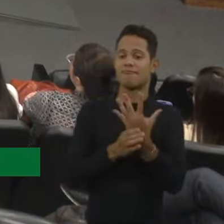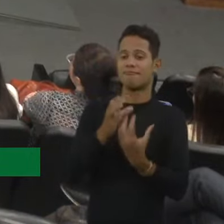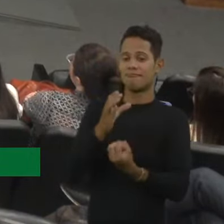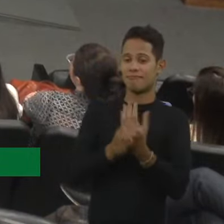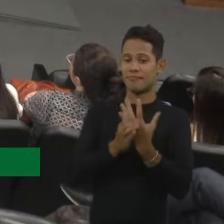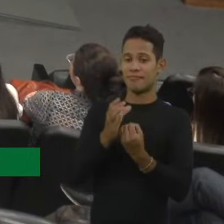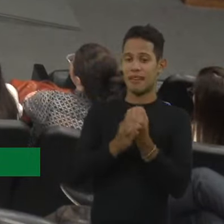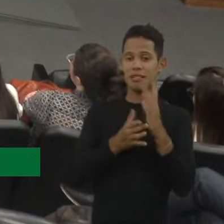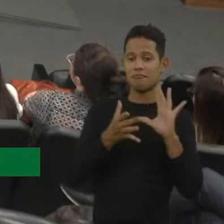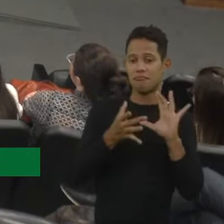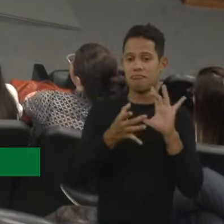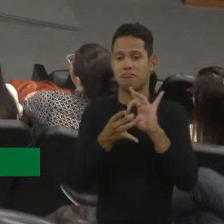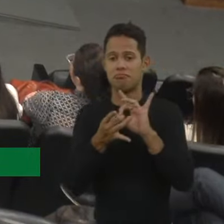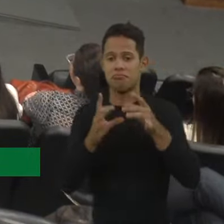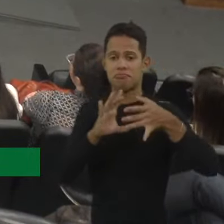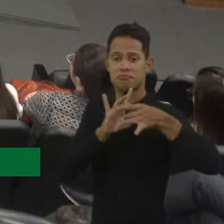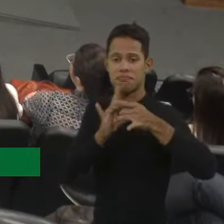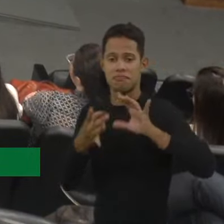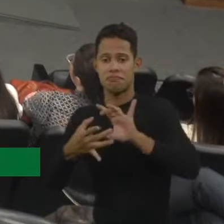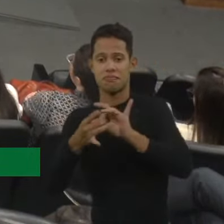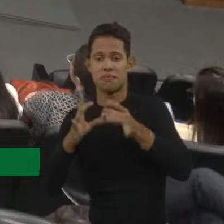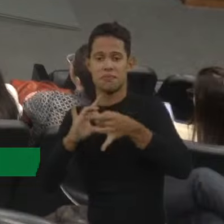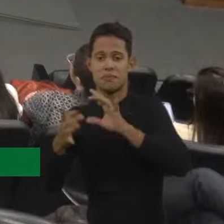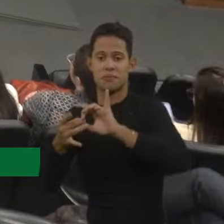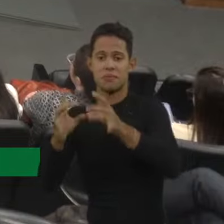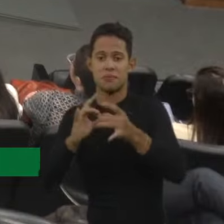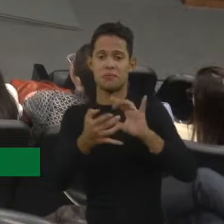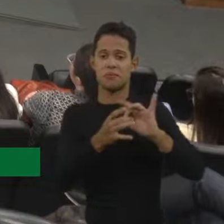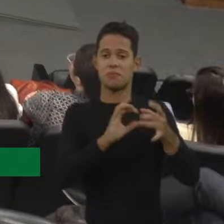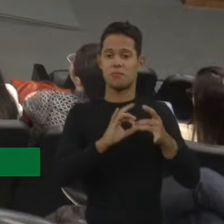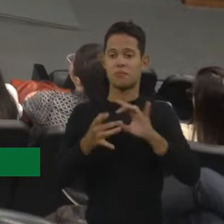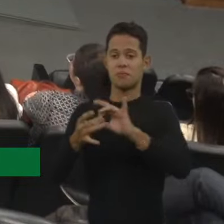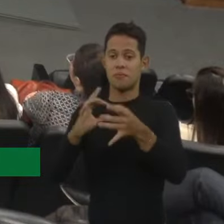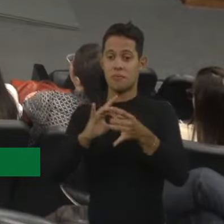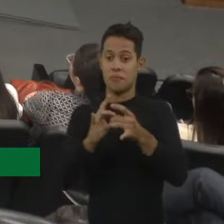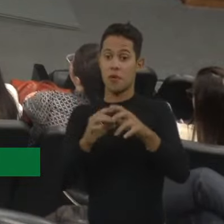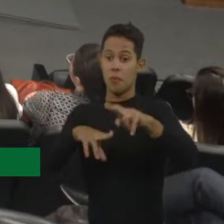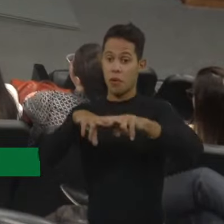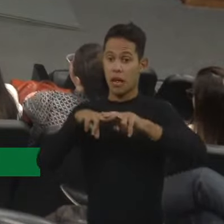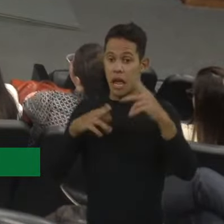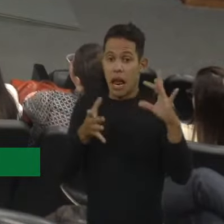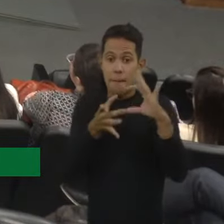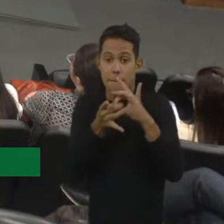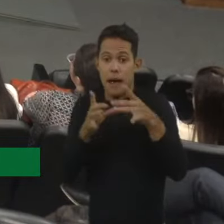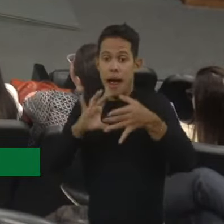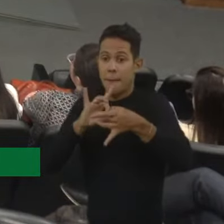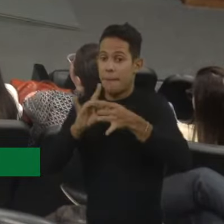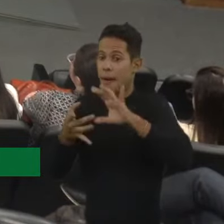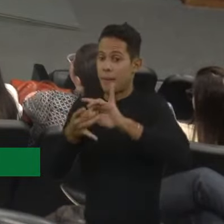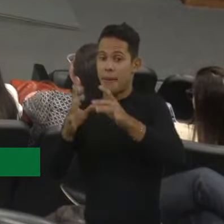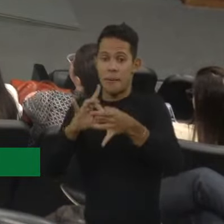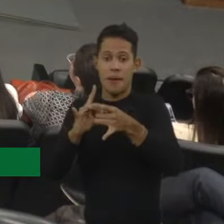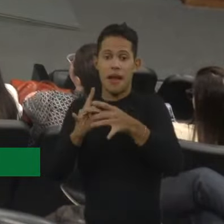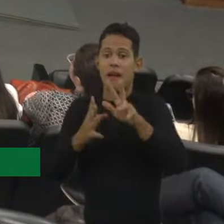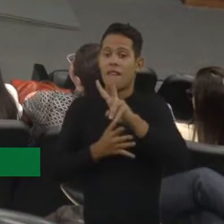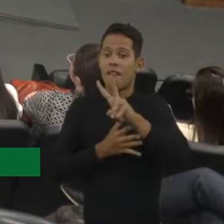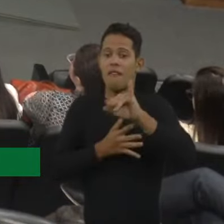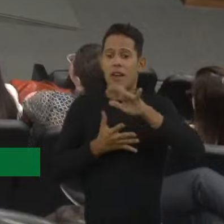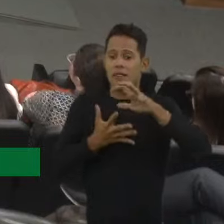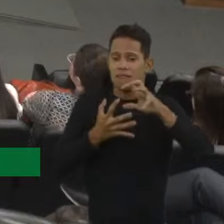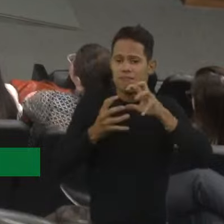ao nível dos vasos. Por causa dessa ligação intensa, massiva, mais vai contrair